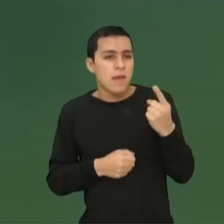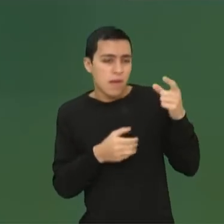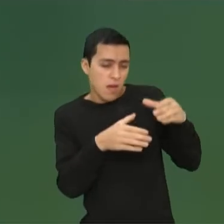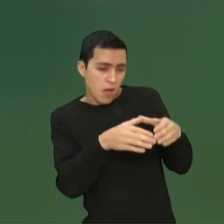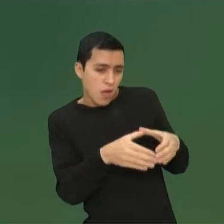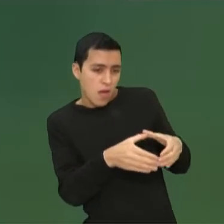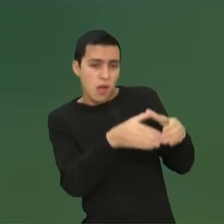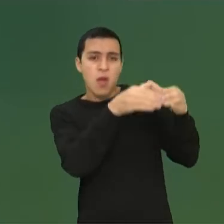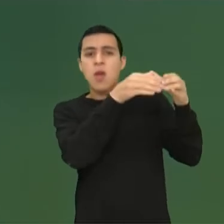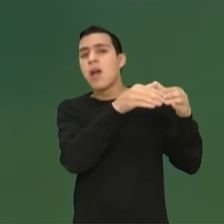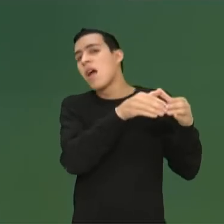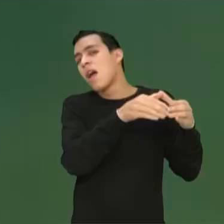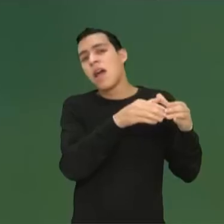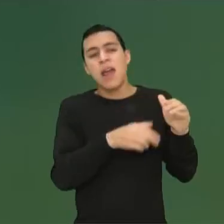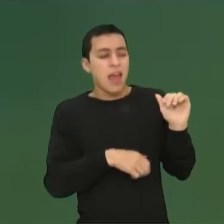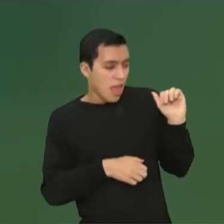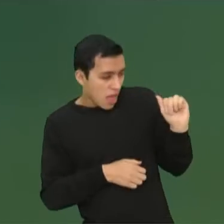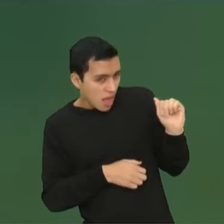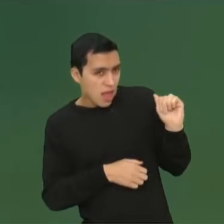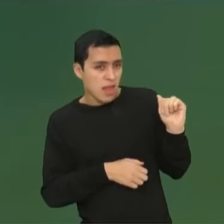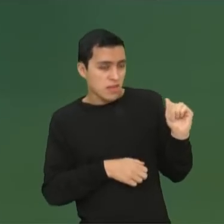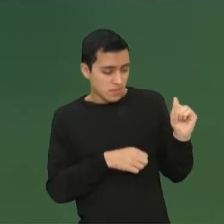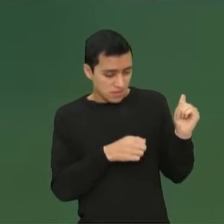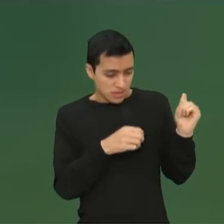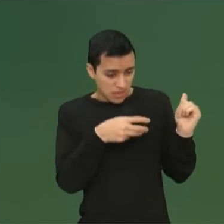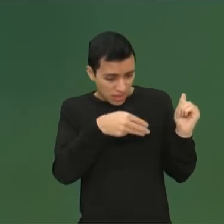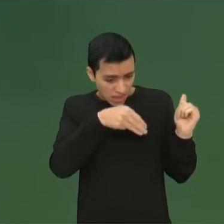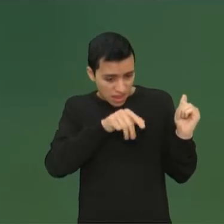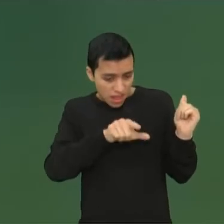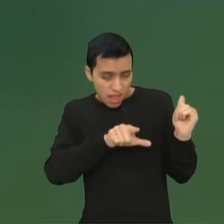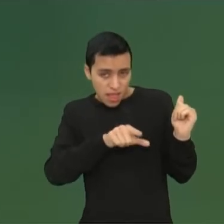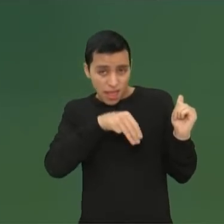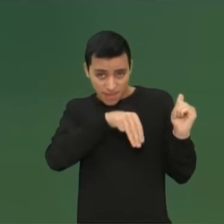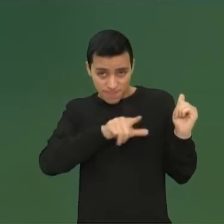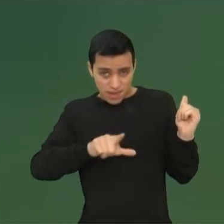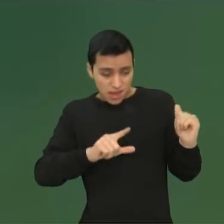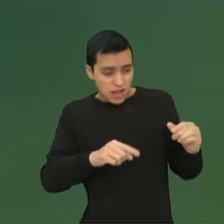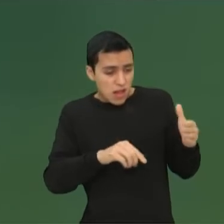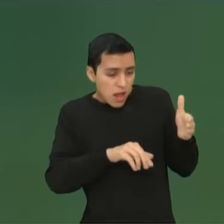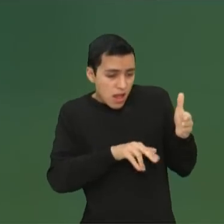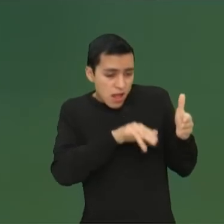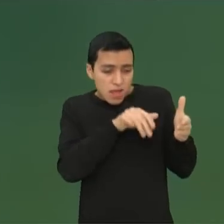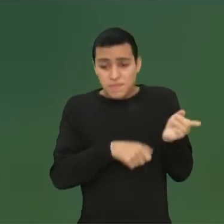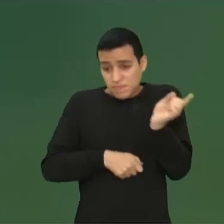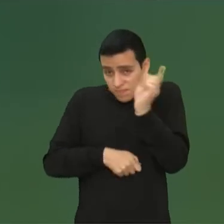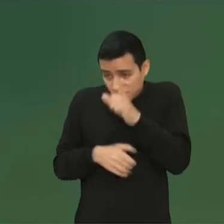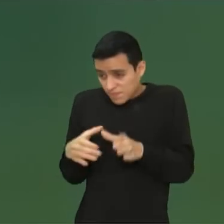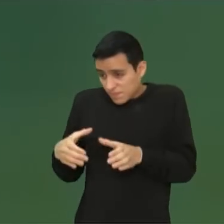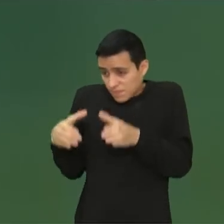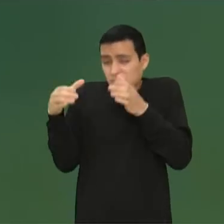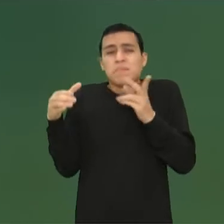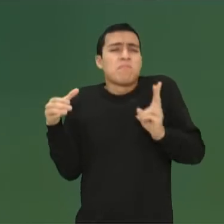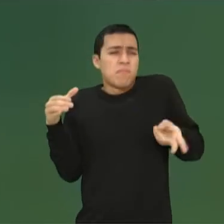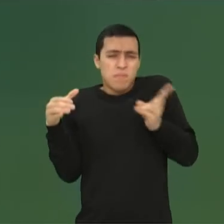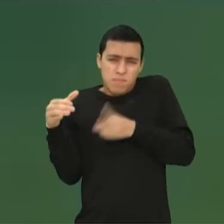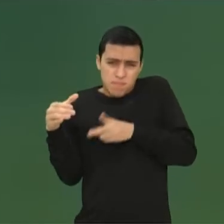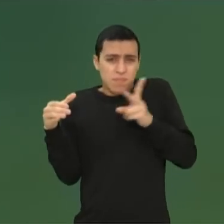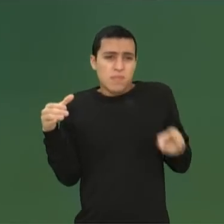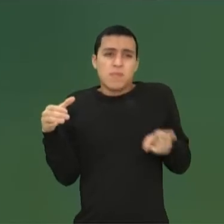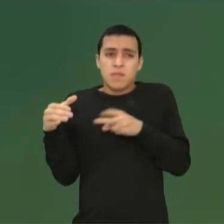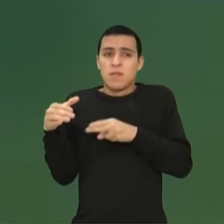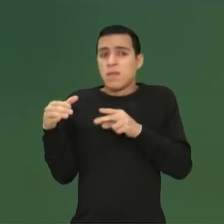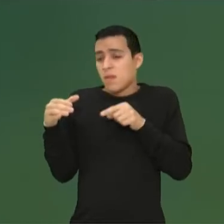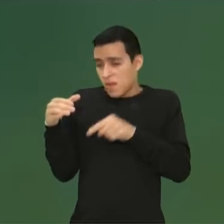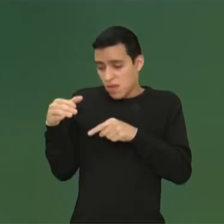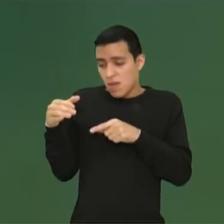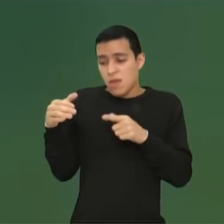becker, a situação A, marca 3 ml. Segundo becker, o mesmo becker na situação